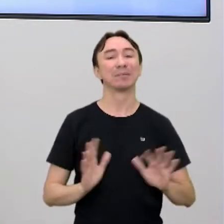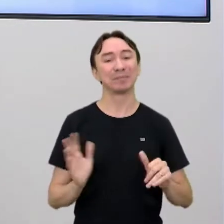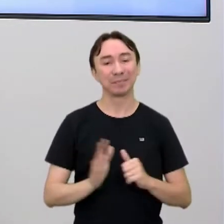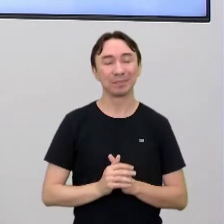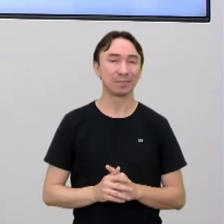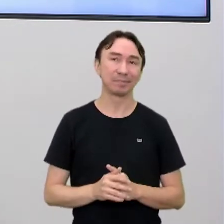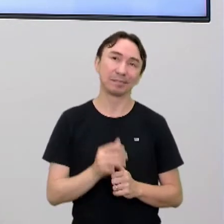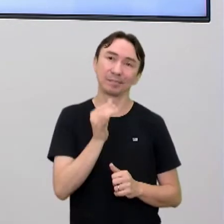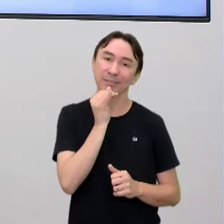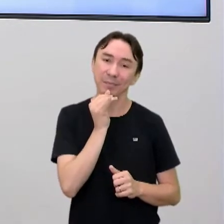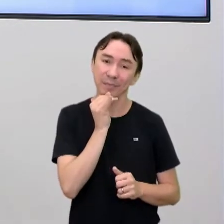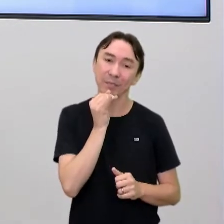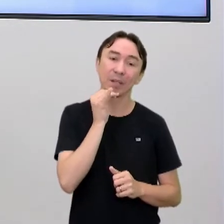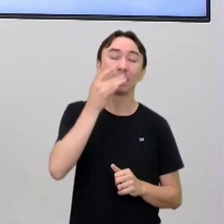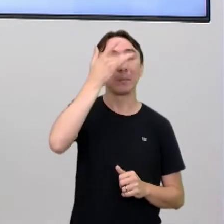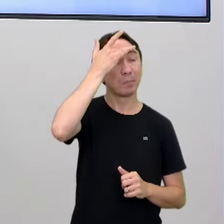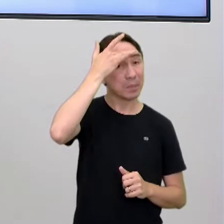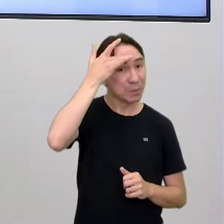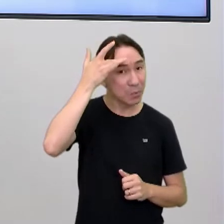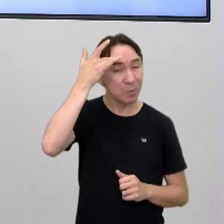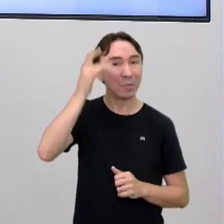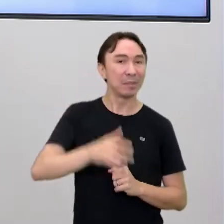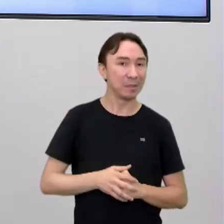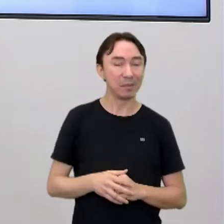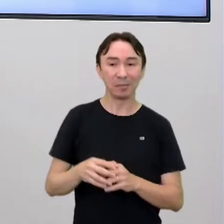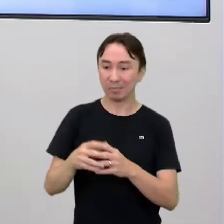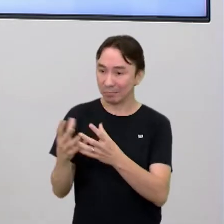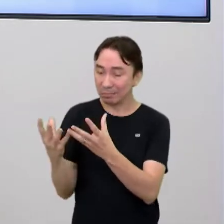teve acesso a esses produtos de